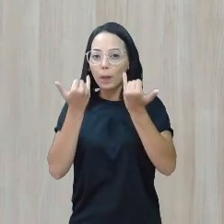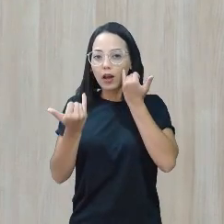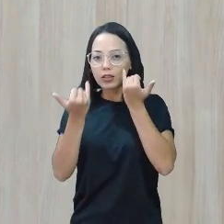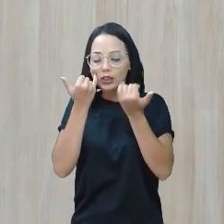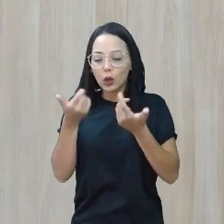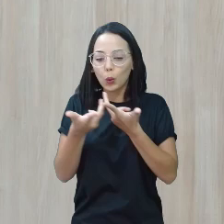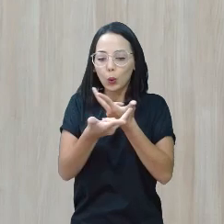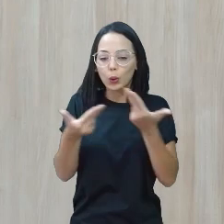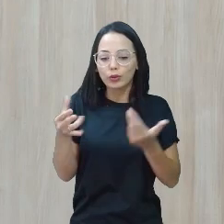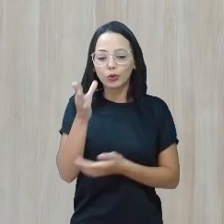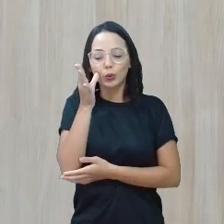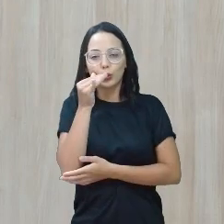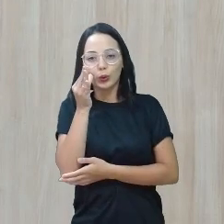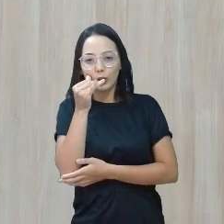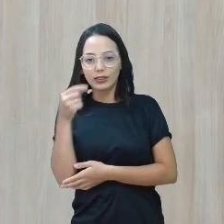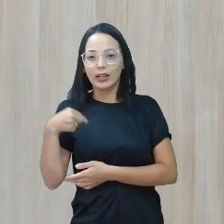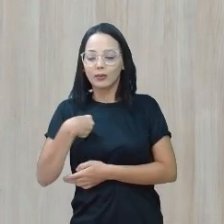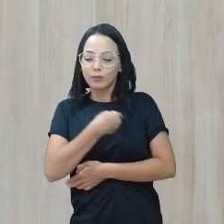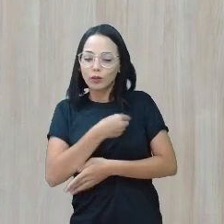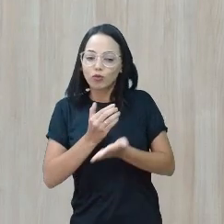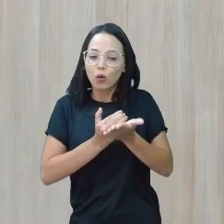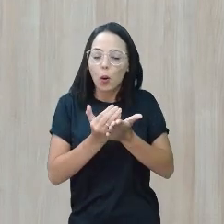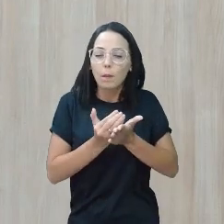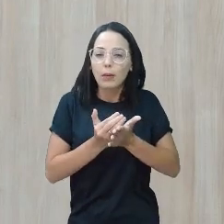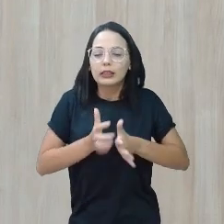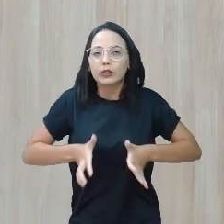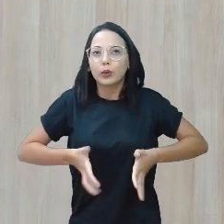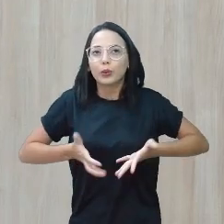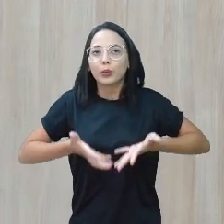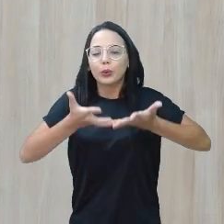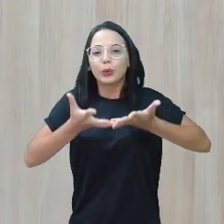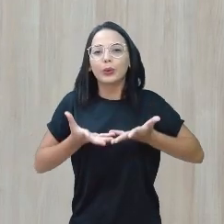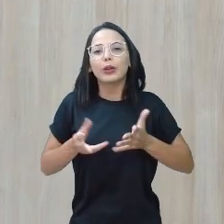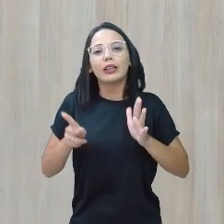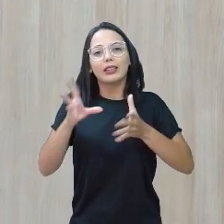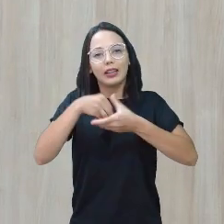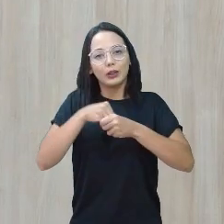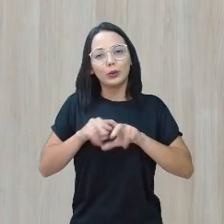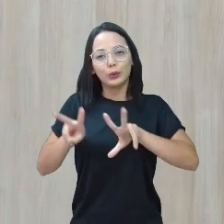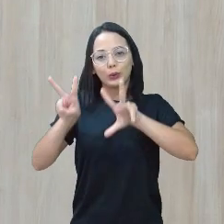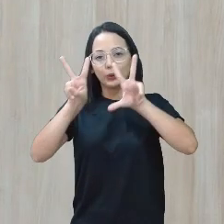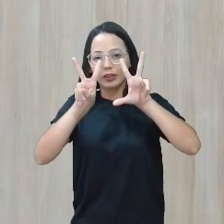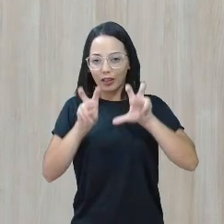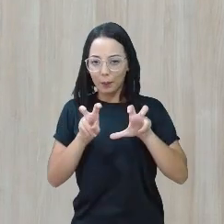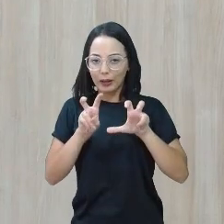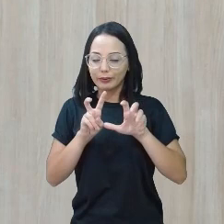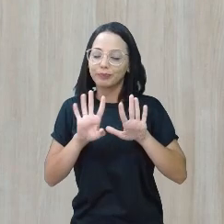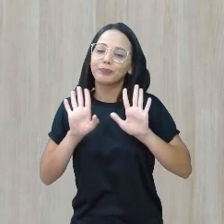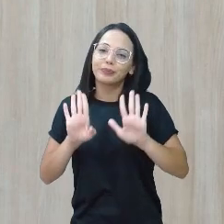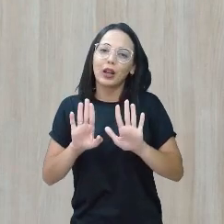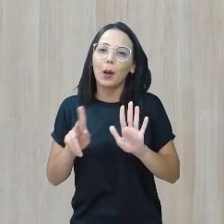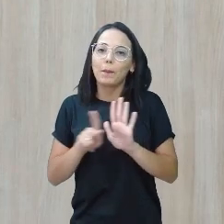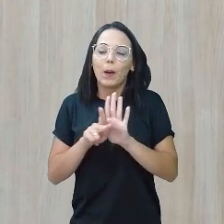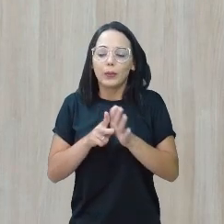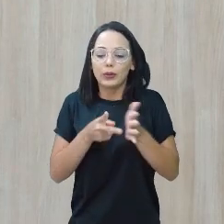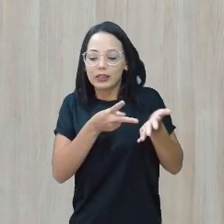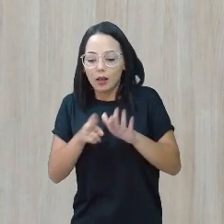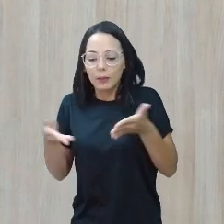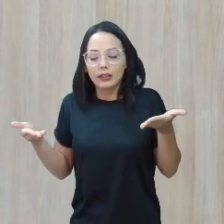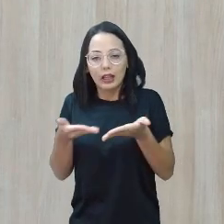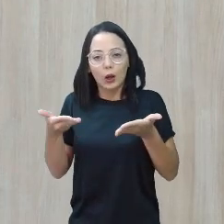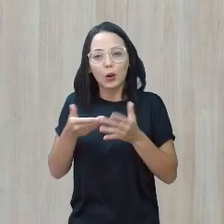de curiosidade a gente começa a despertar dentro desse tema da astronomia, né? Basicamente, essa semana aqui